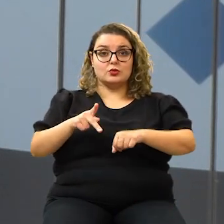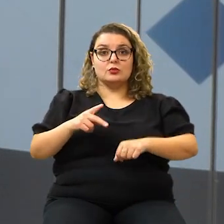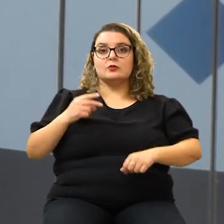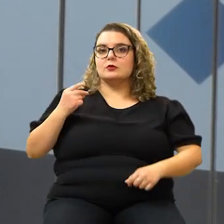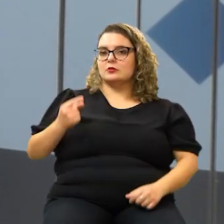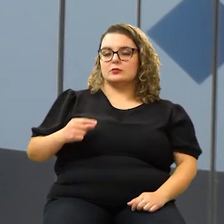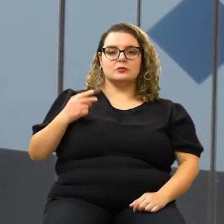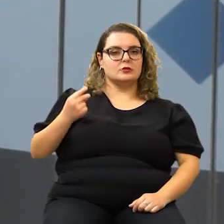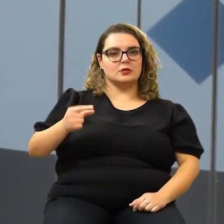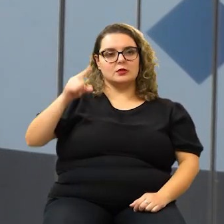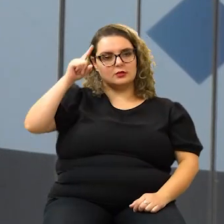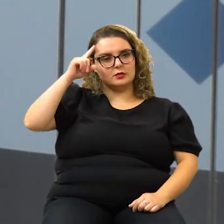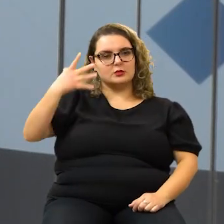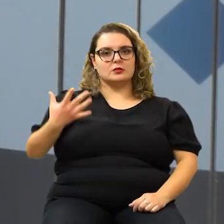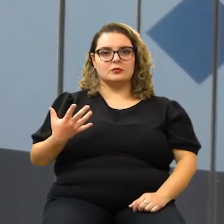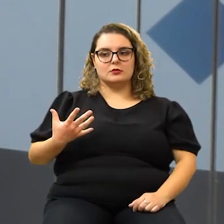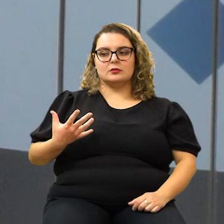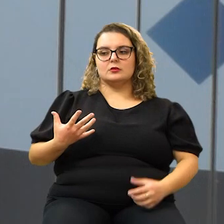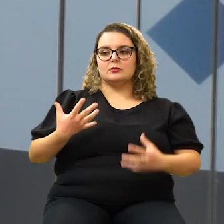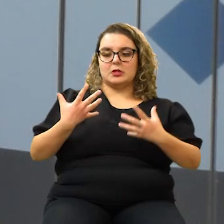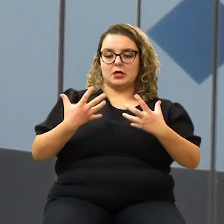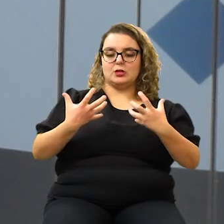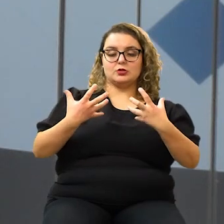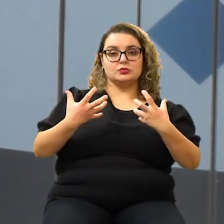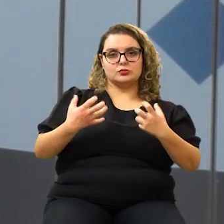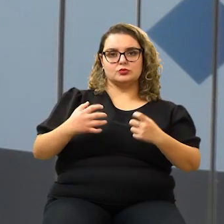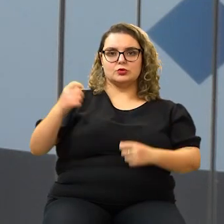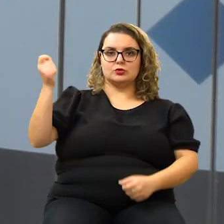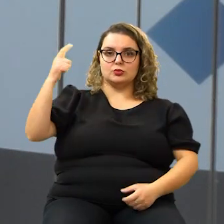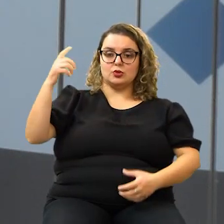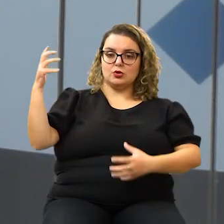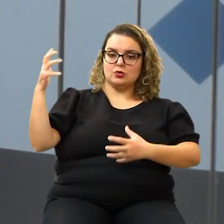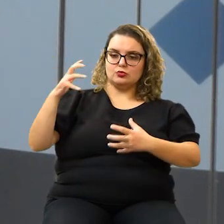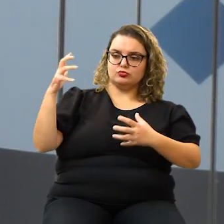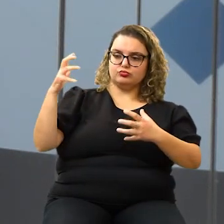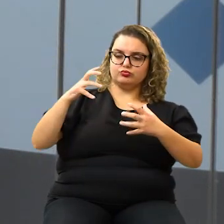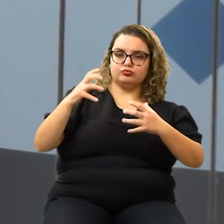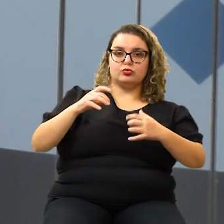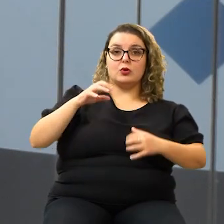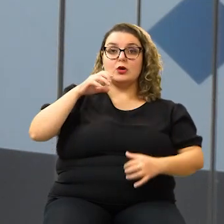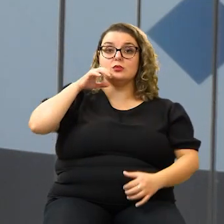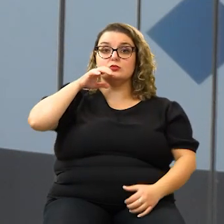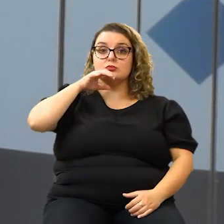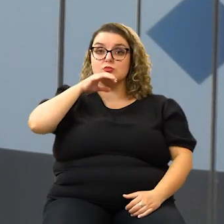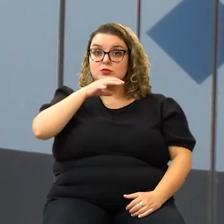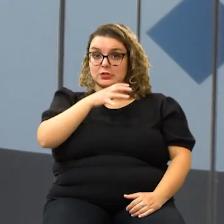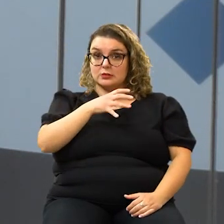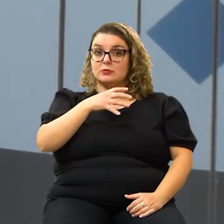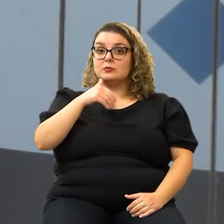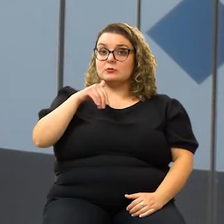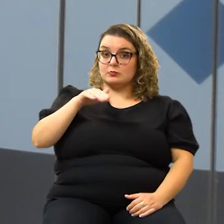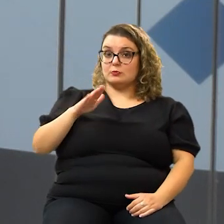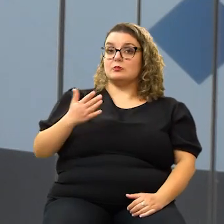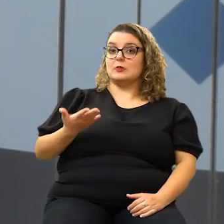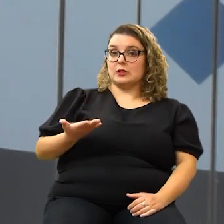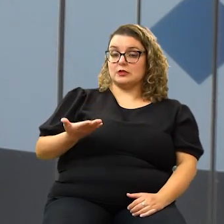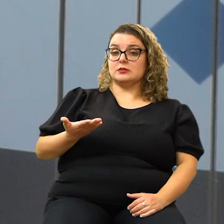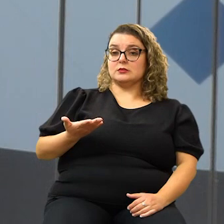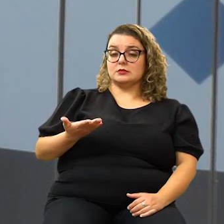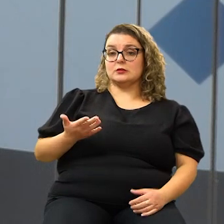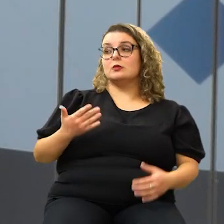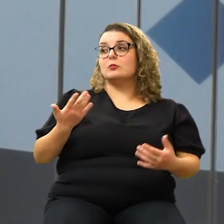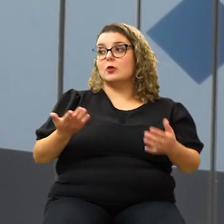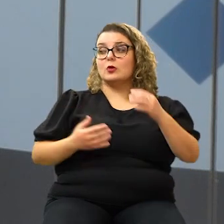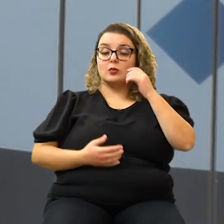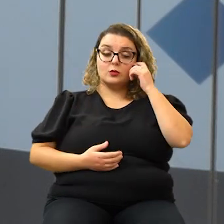dias, ela vai recebendo uma quantidade de radiação solar que vai fazendo com que ela se torne mais quente. né?